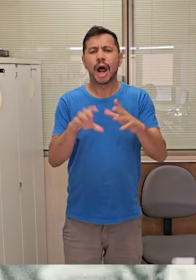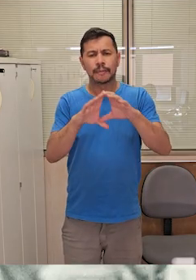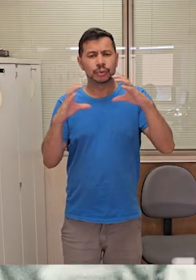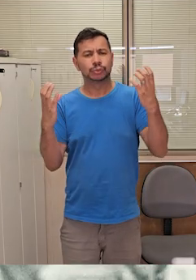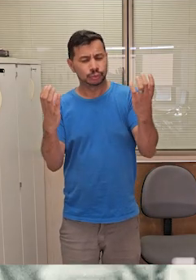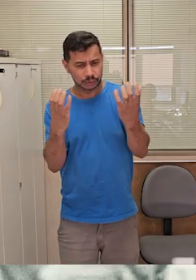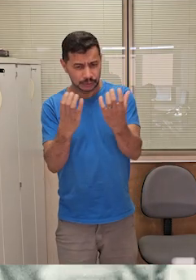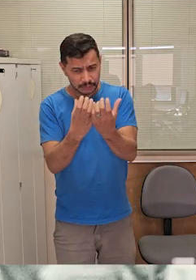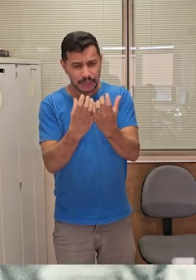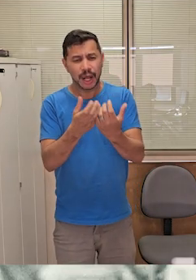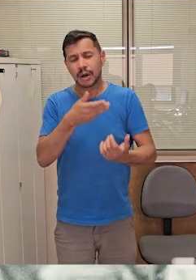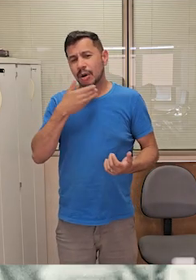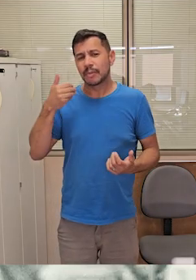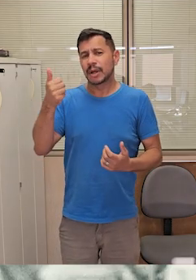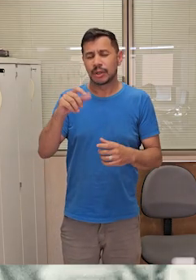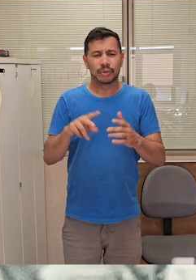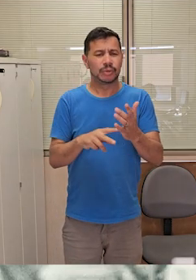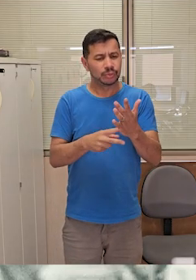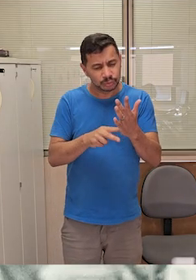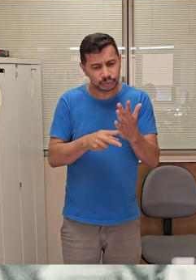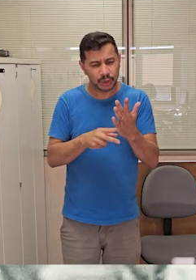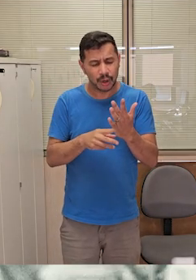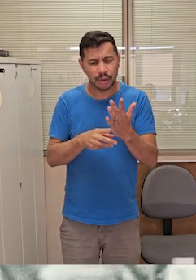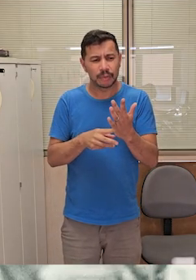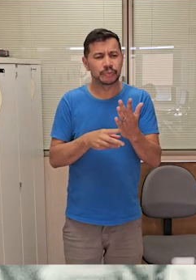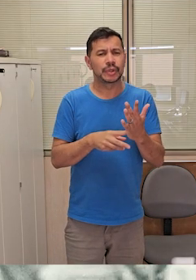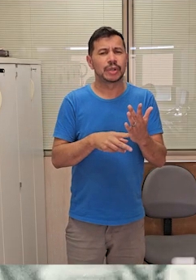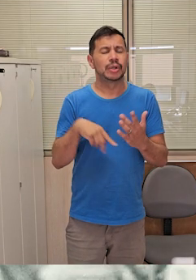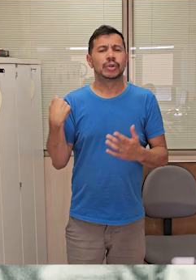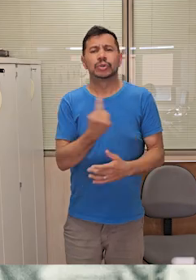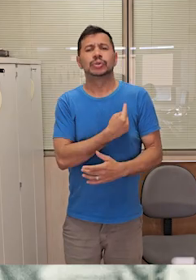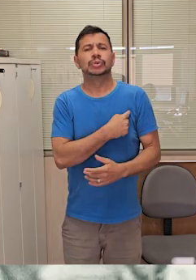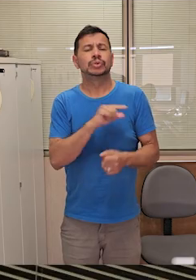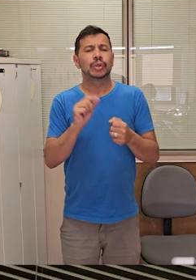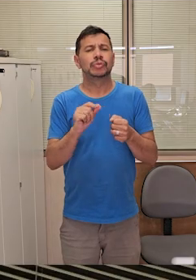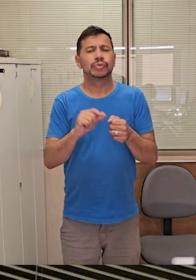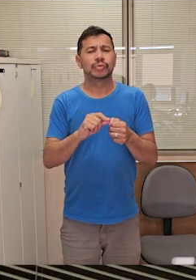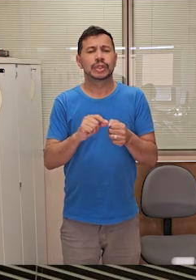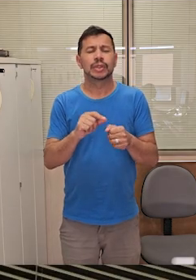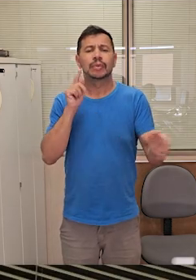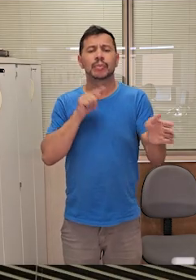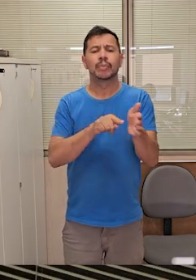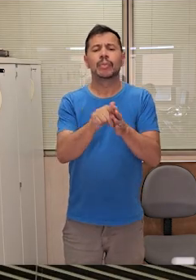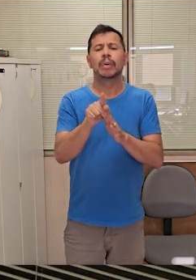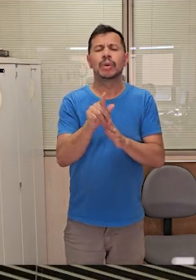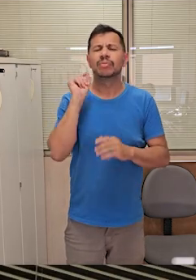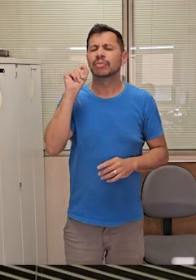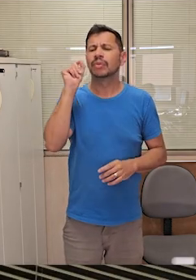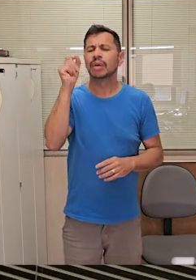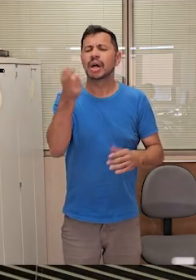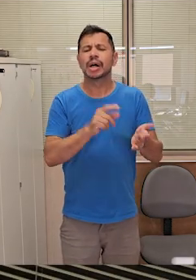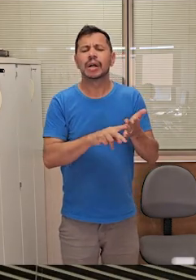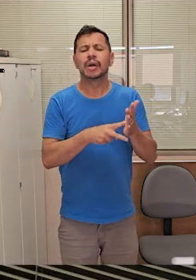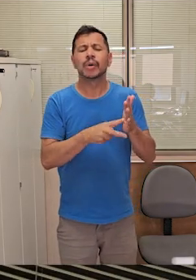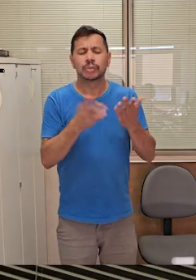legado foram os seminários que a gente fez de base, né, de estudos sindicais, onde nós fazíamos um seminário com a